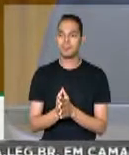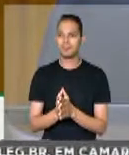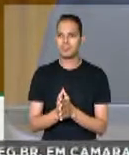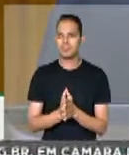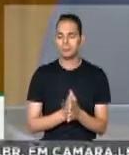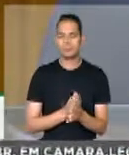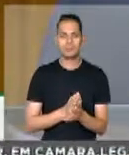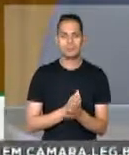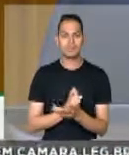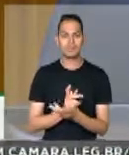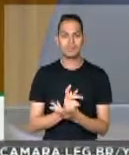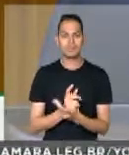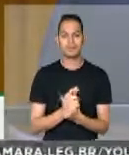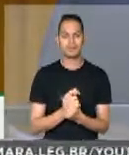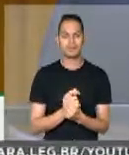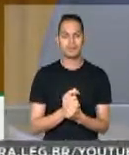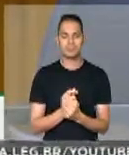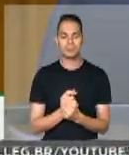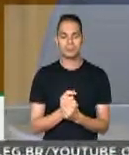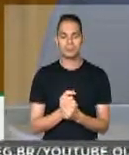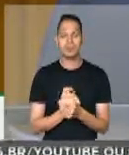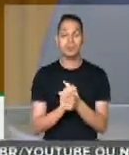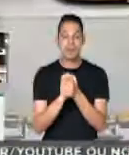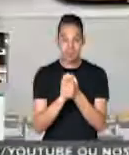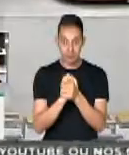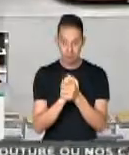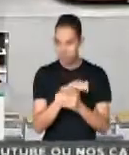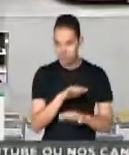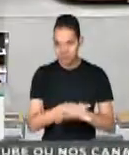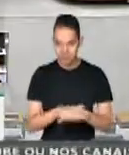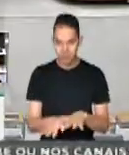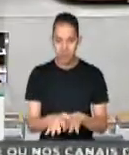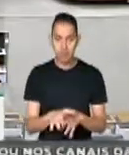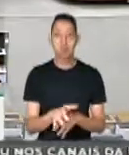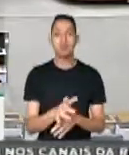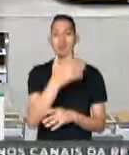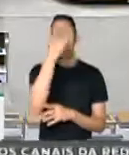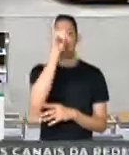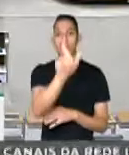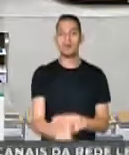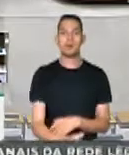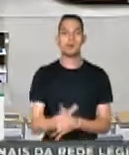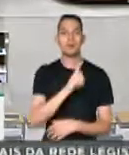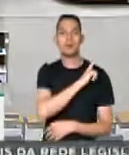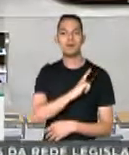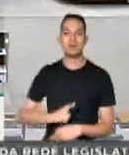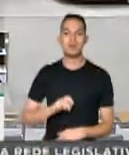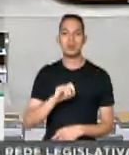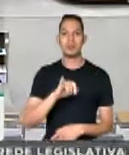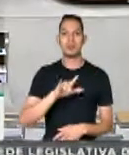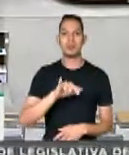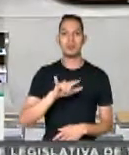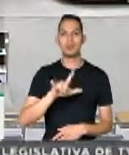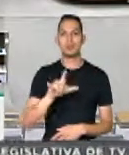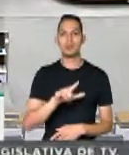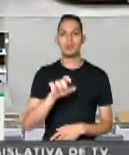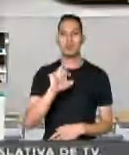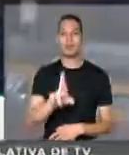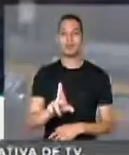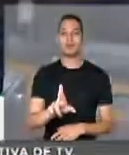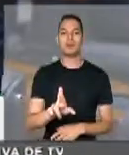Por favor, presidente. Só para uma saudação, queria saudar aqui, estamos recebendo o vereador Eliezer, presidente da Câmara de